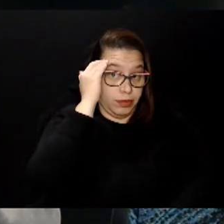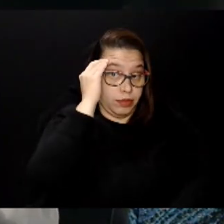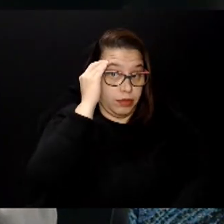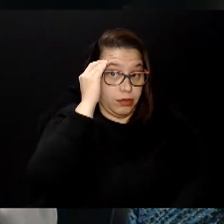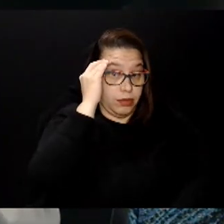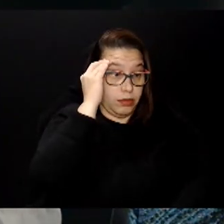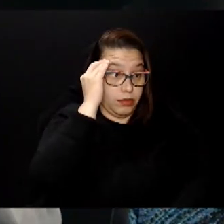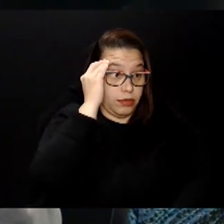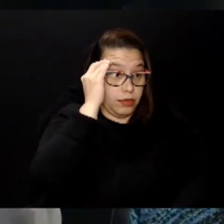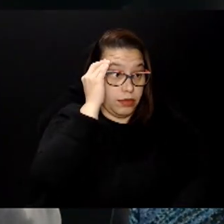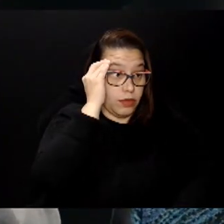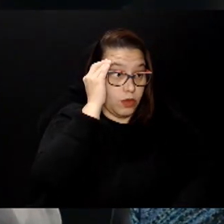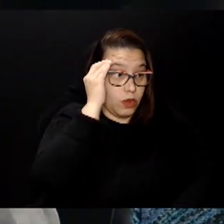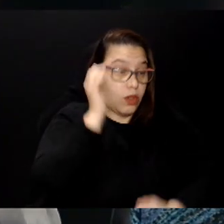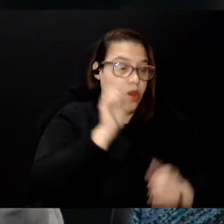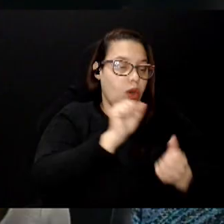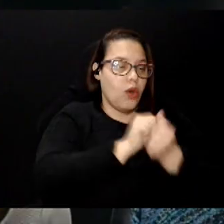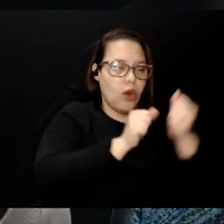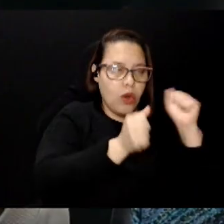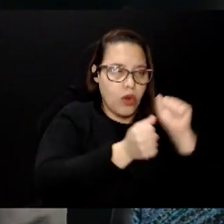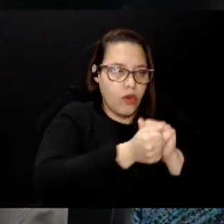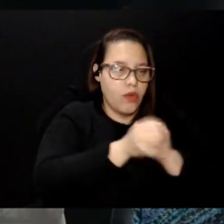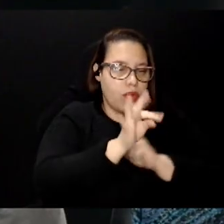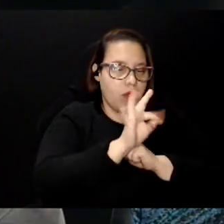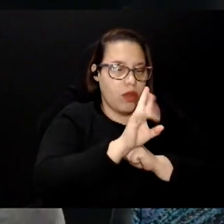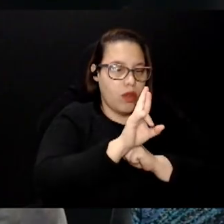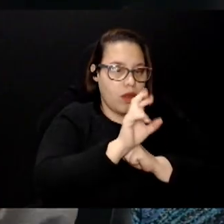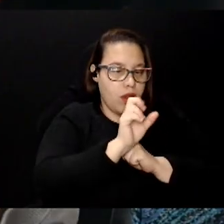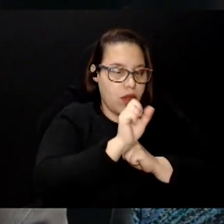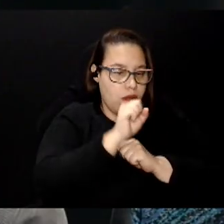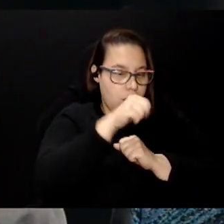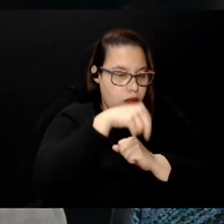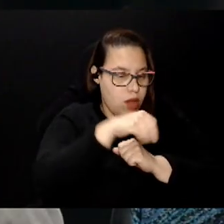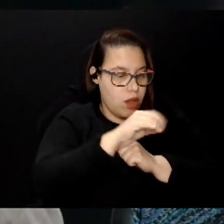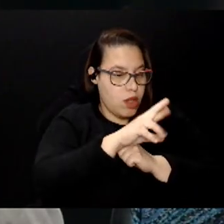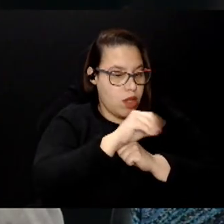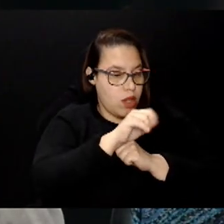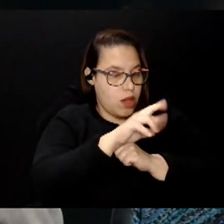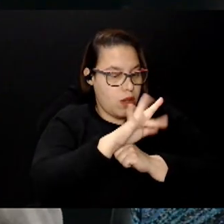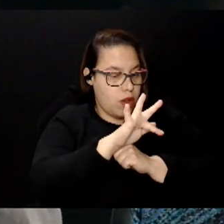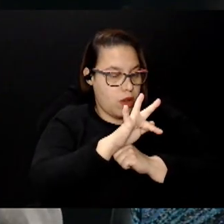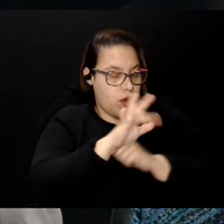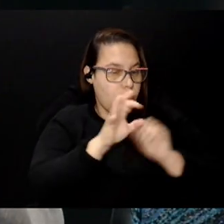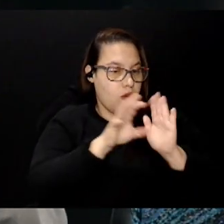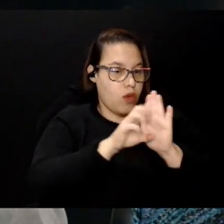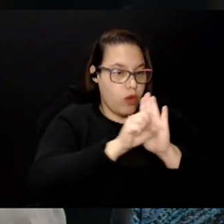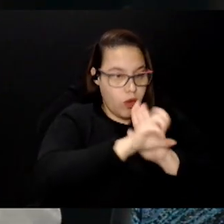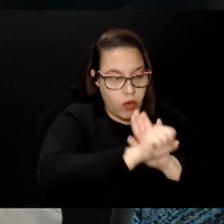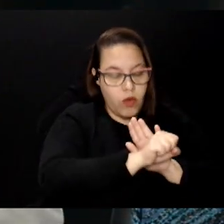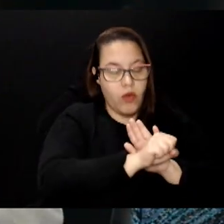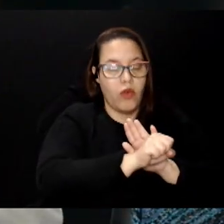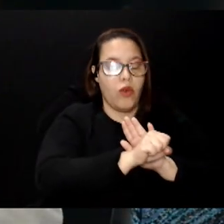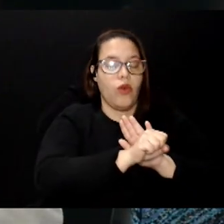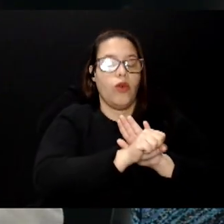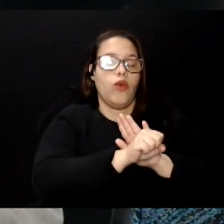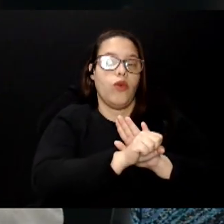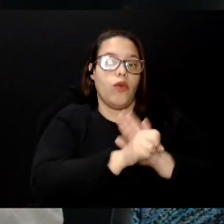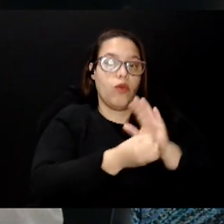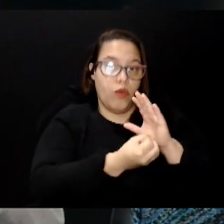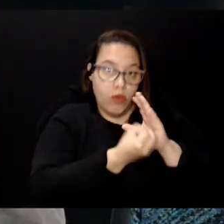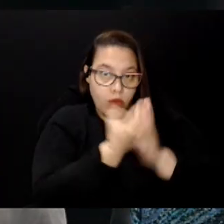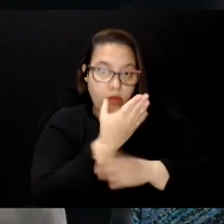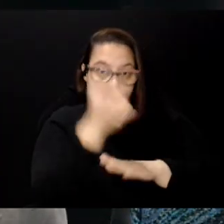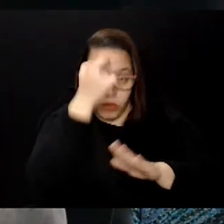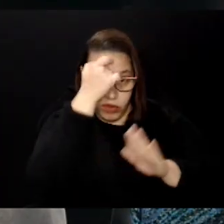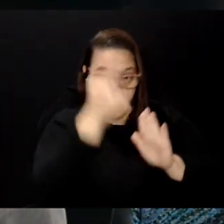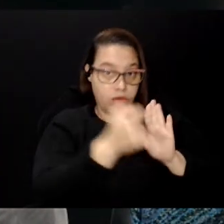arquitetura Transformer, que foi desenvolvida pelo Google e foi a grande base da explosão da inteligência artificial